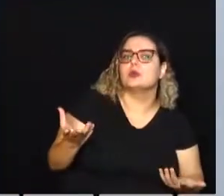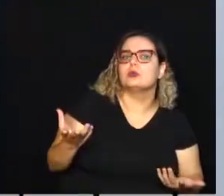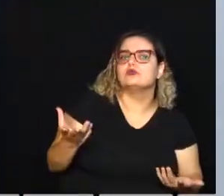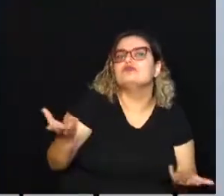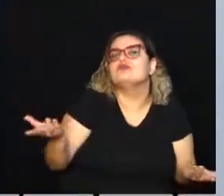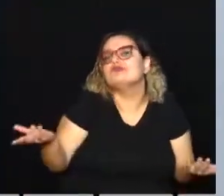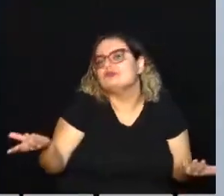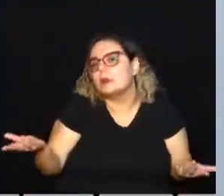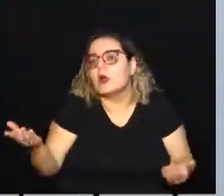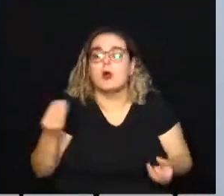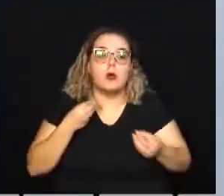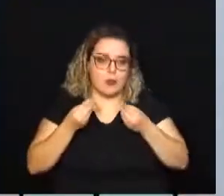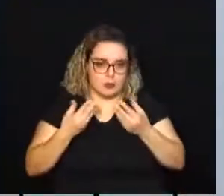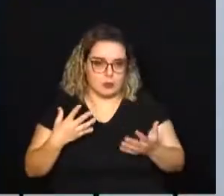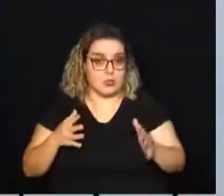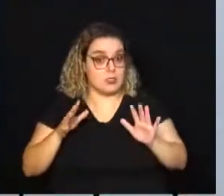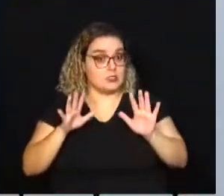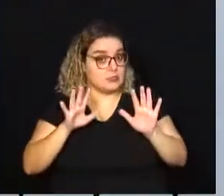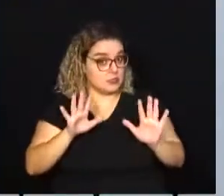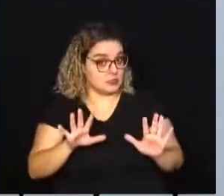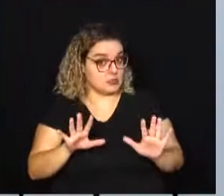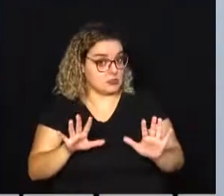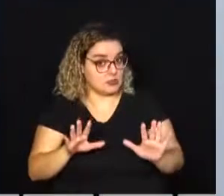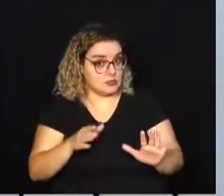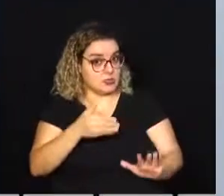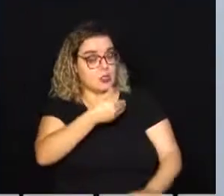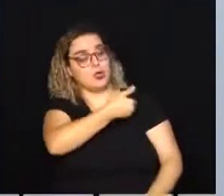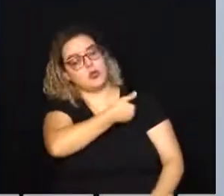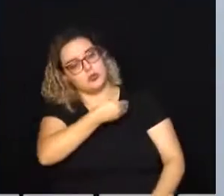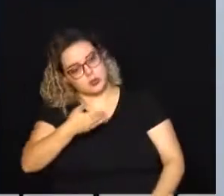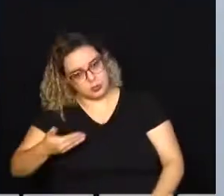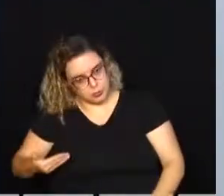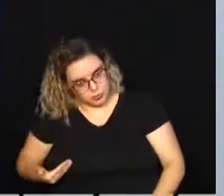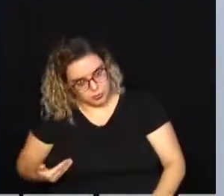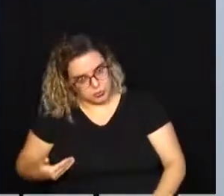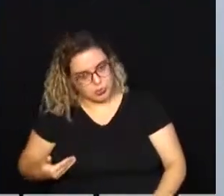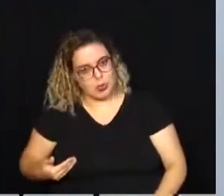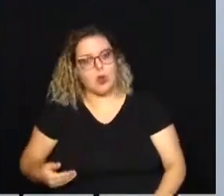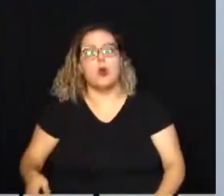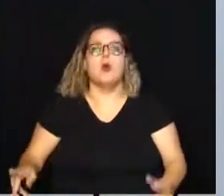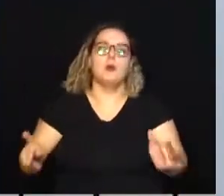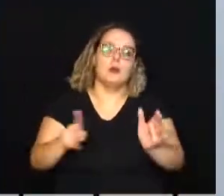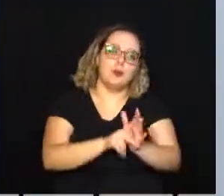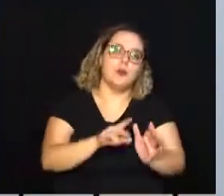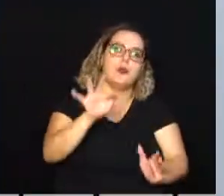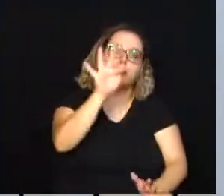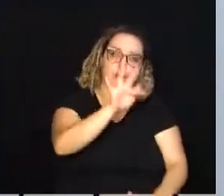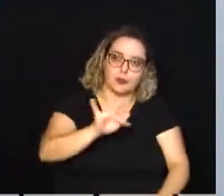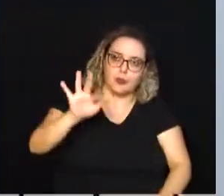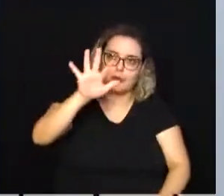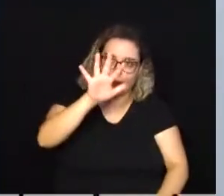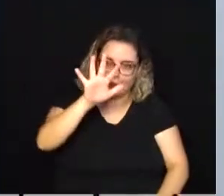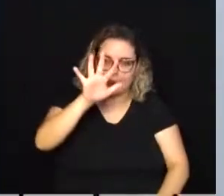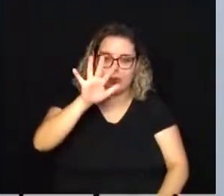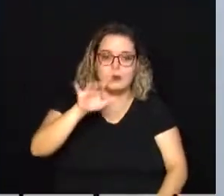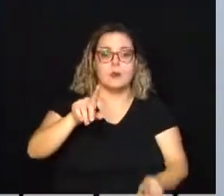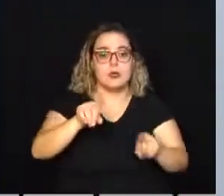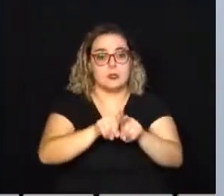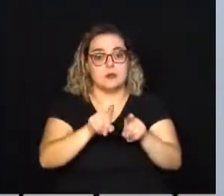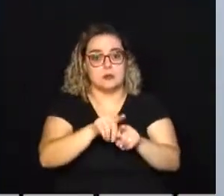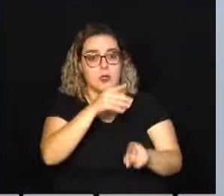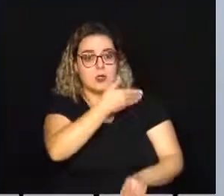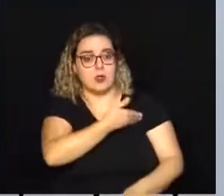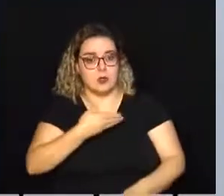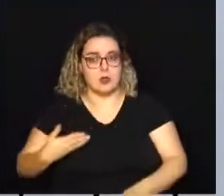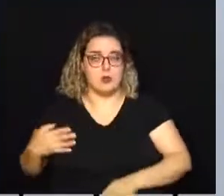estar nessa situação se os governos, em especial o governo federal, que é o principal culpado, mas os governos estaduais e